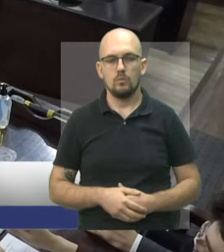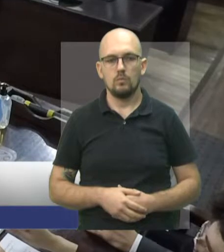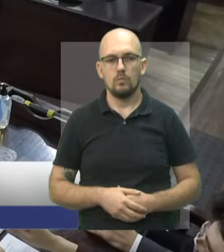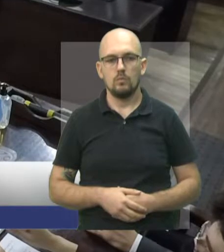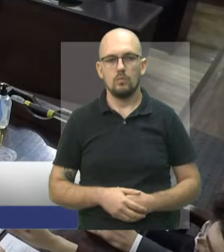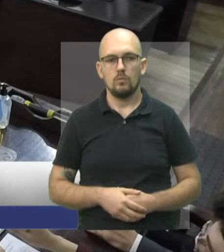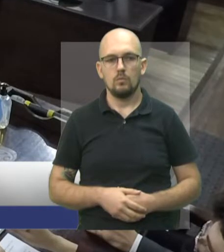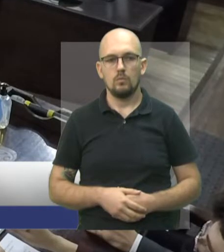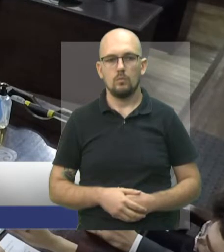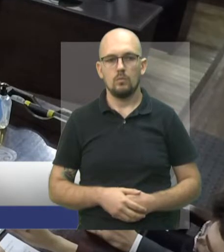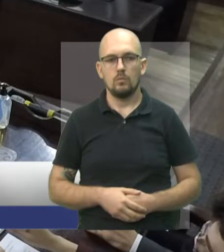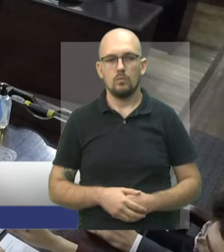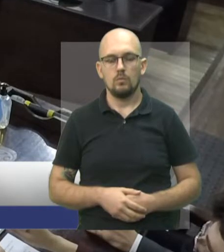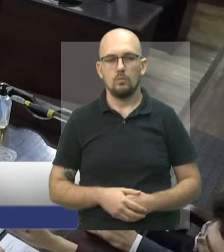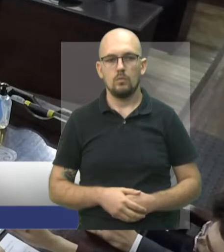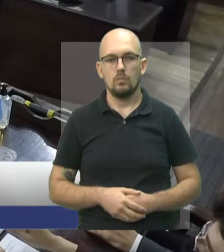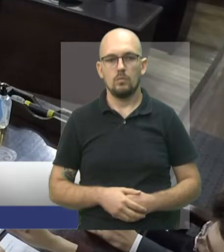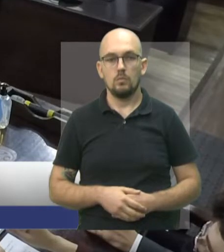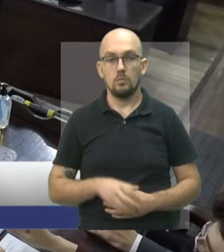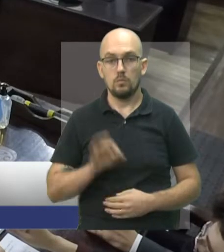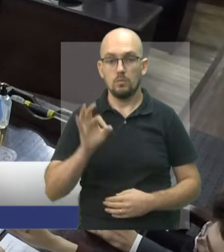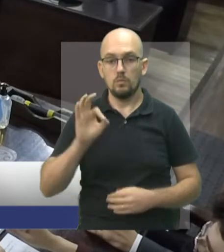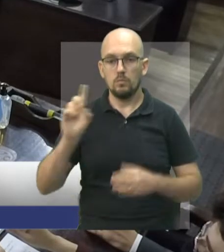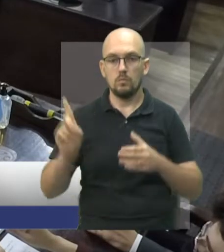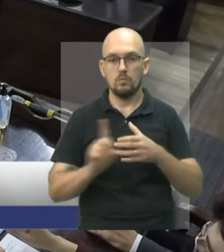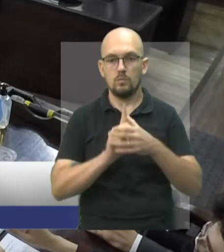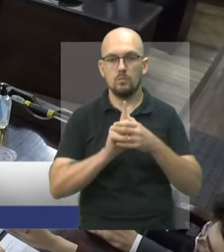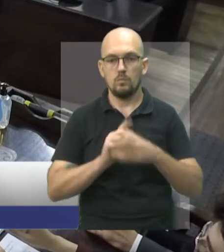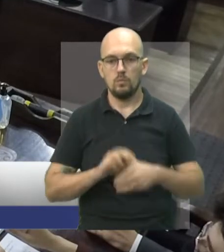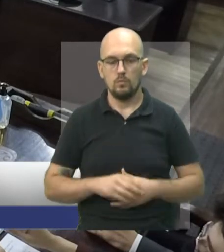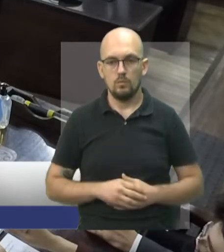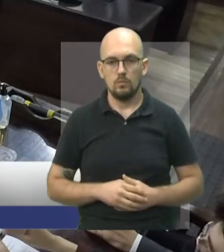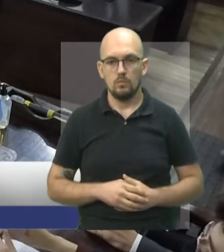É, isso, vai na tribuna.